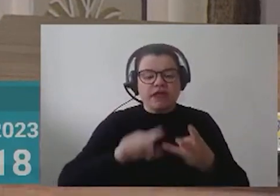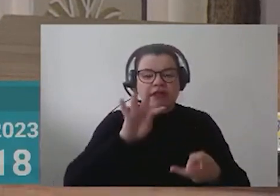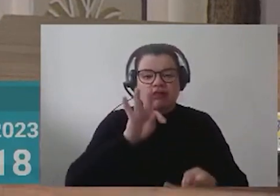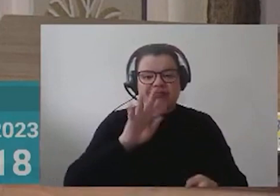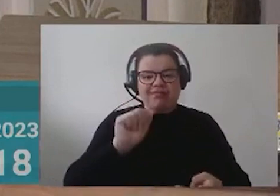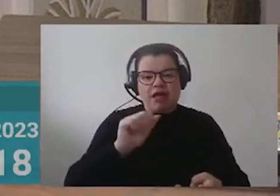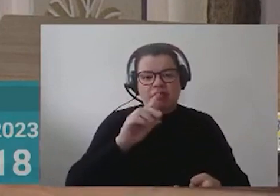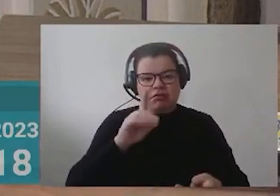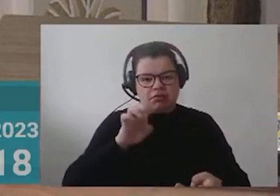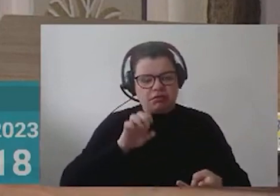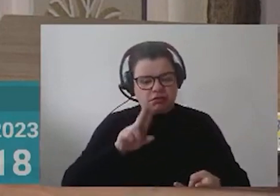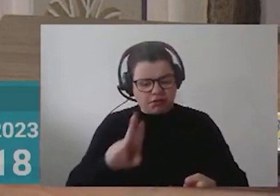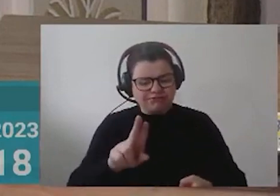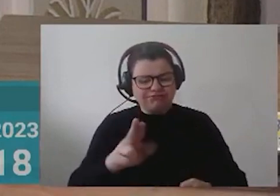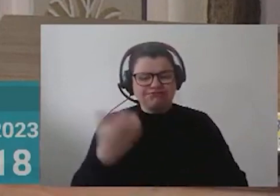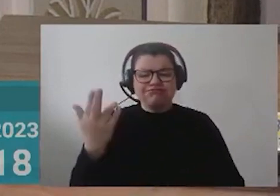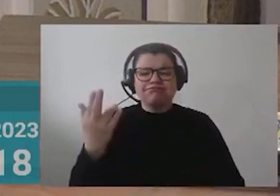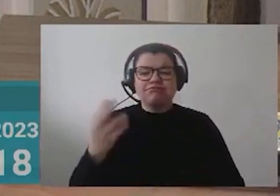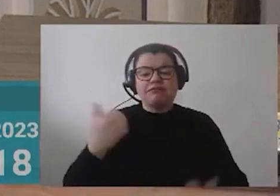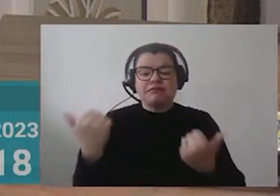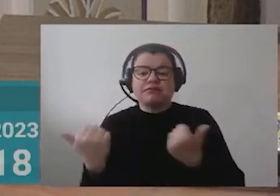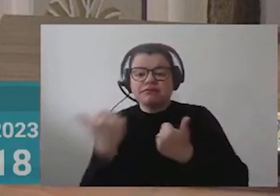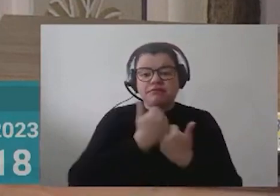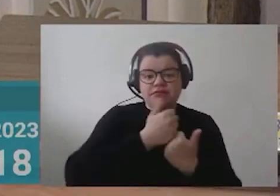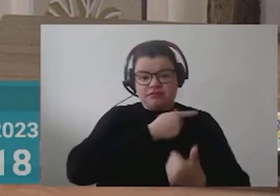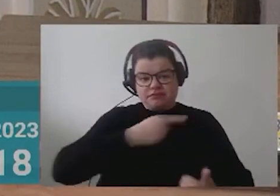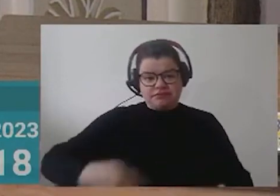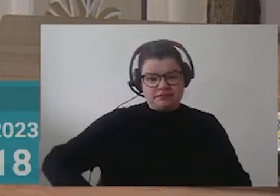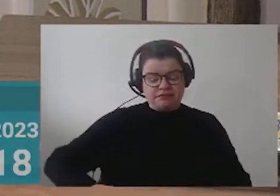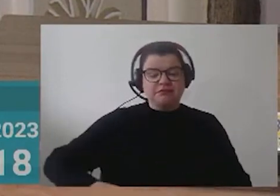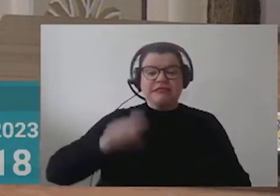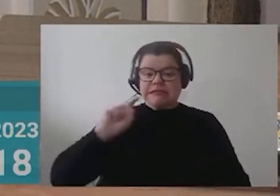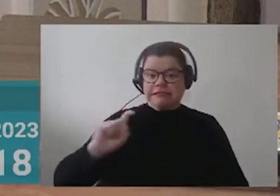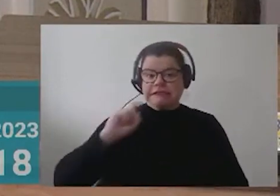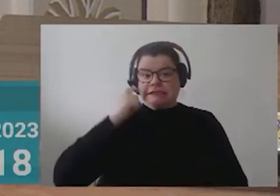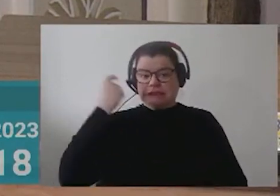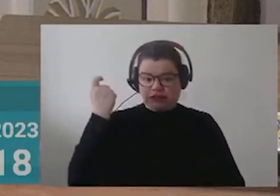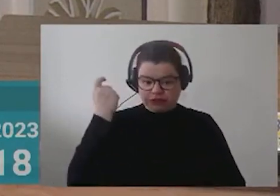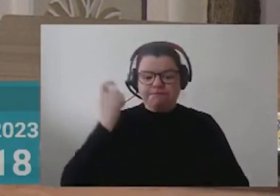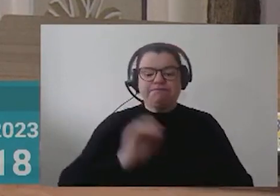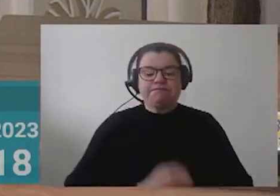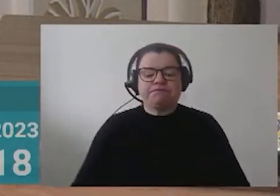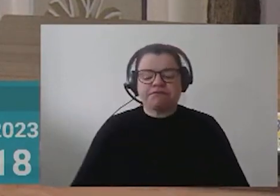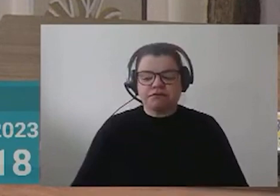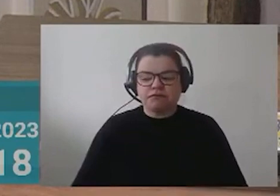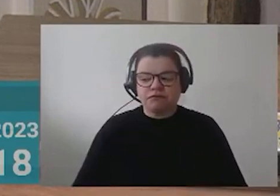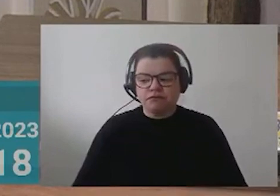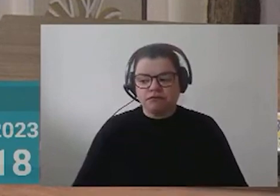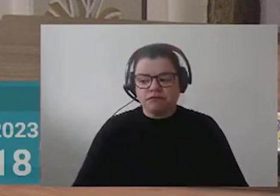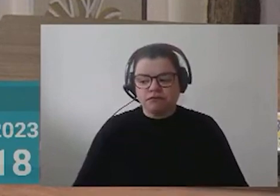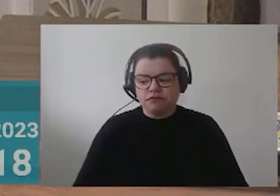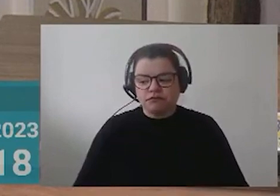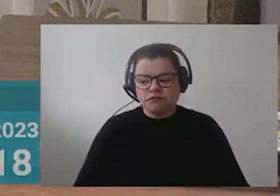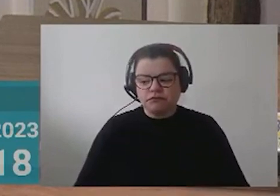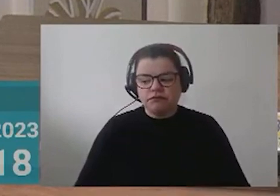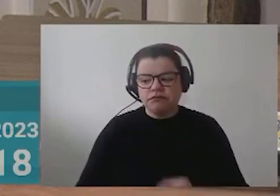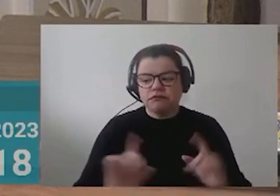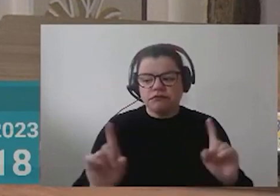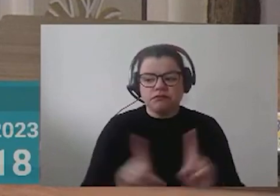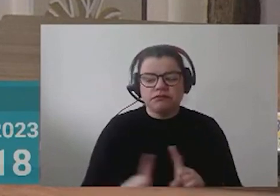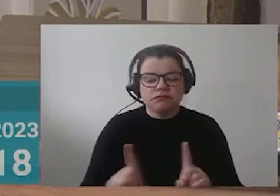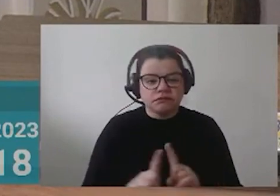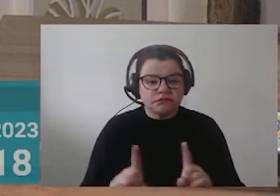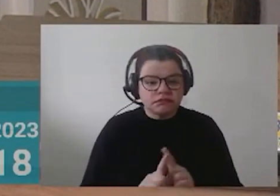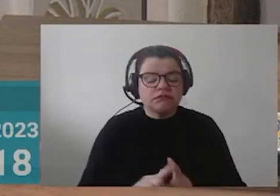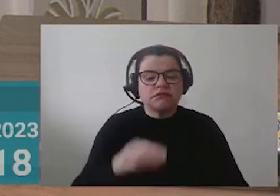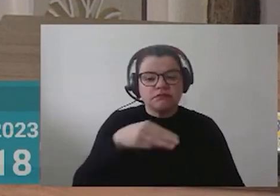vice-presidente, um amigo antigo, Juarez Morona, o presidente do Sicontiba, e também estão presentes Maria